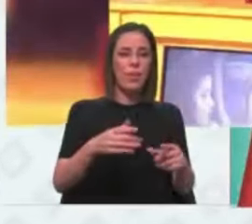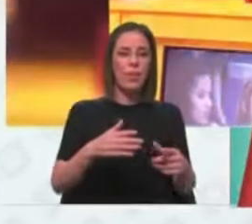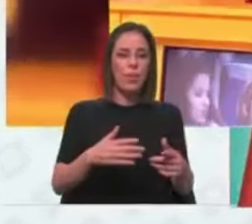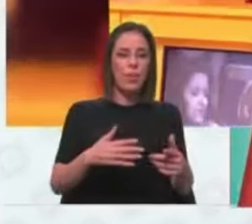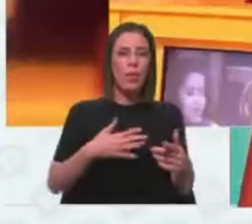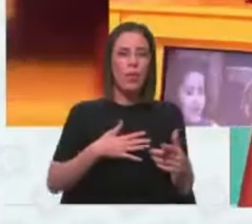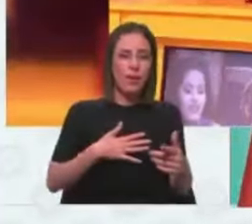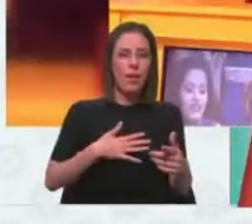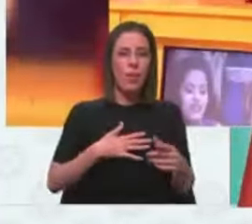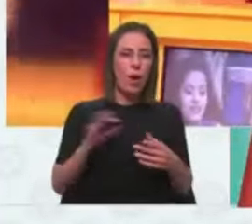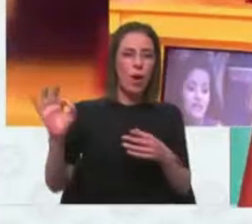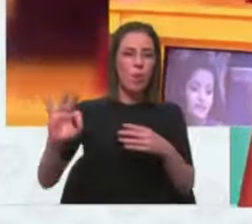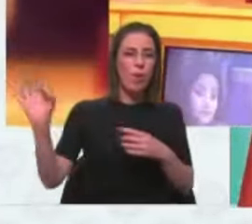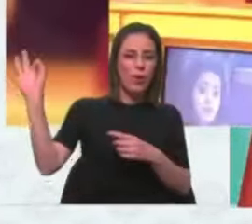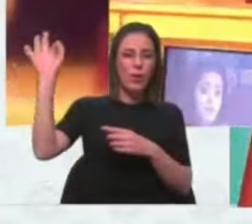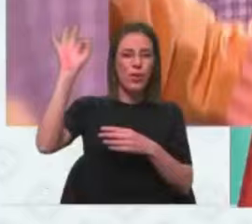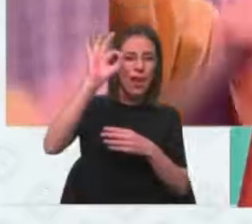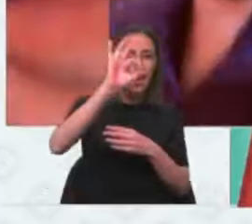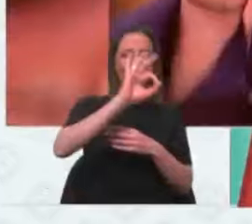E...